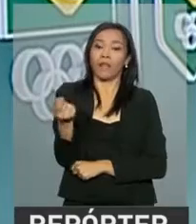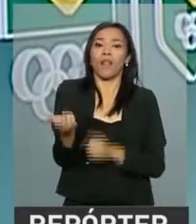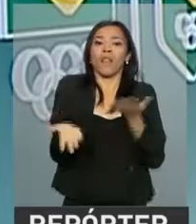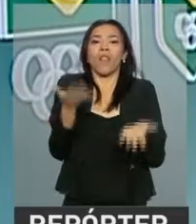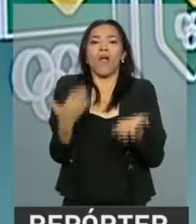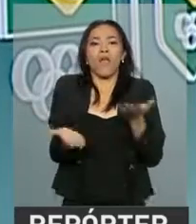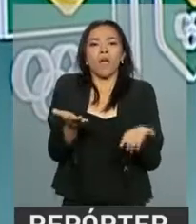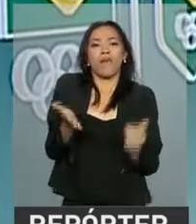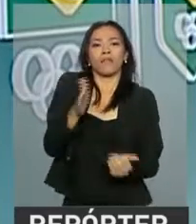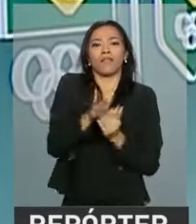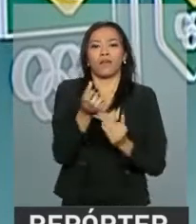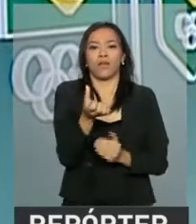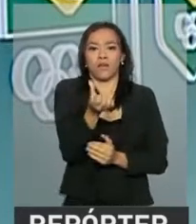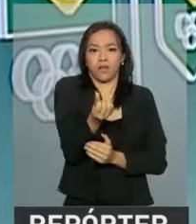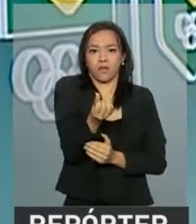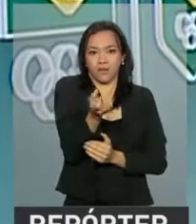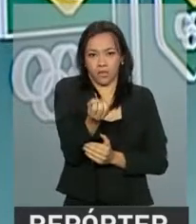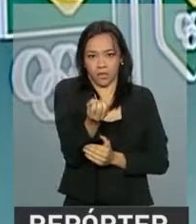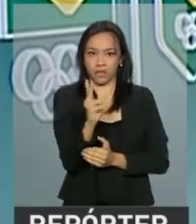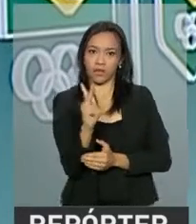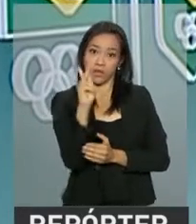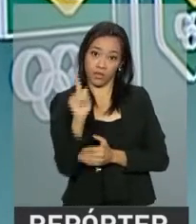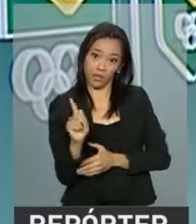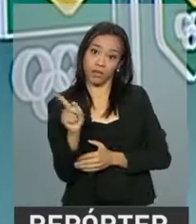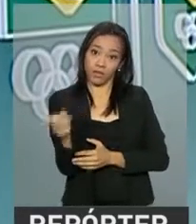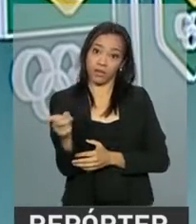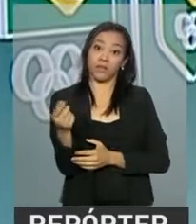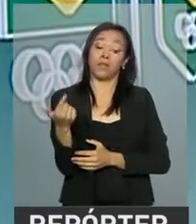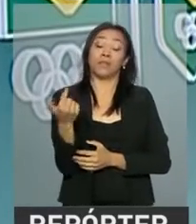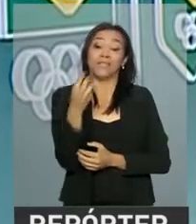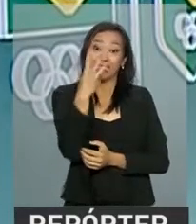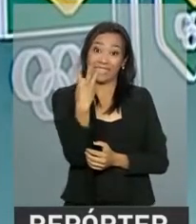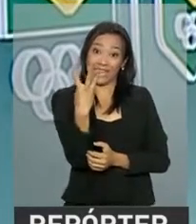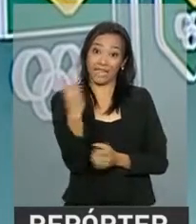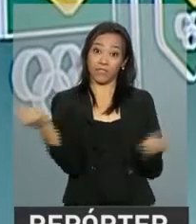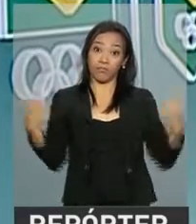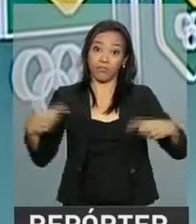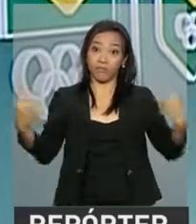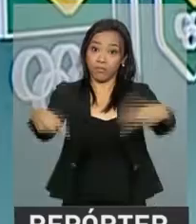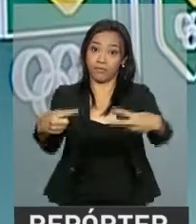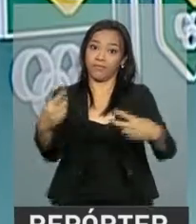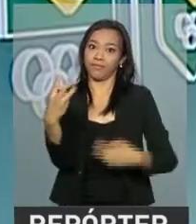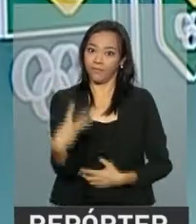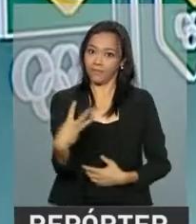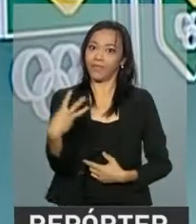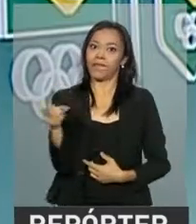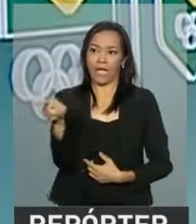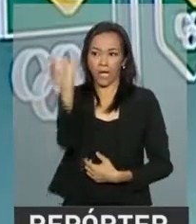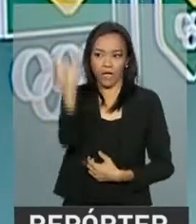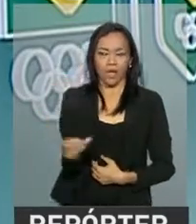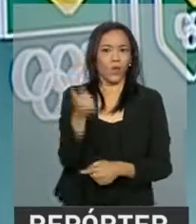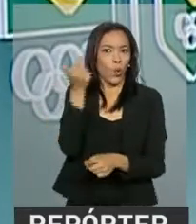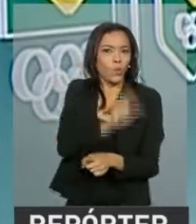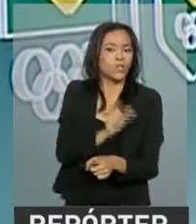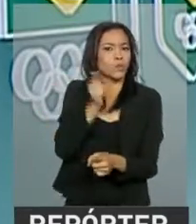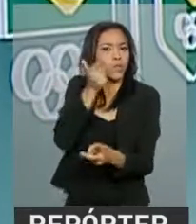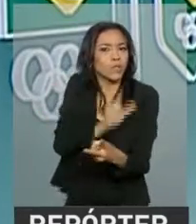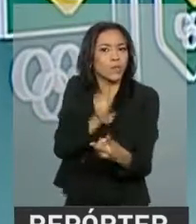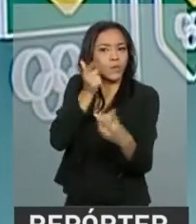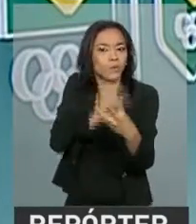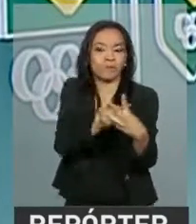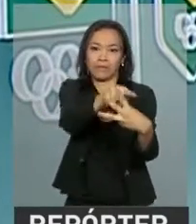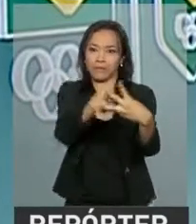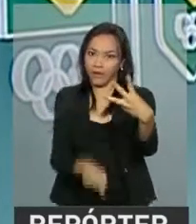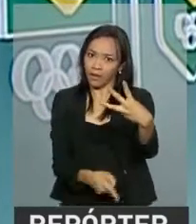de até 60 quilos veio após três rounds disputados contra o francês Sofiane Omira, em que Robson venceu todos os três.